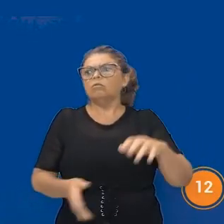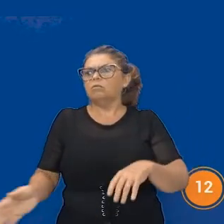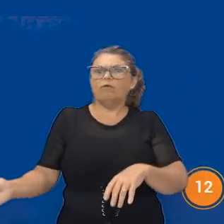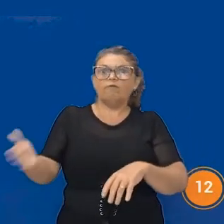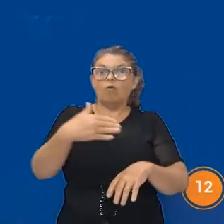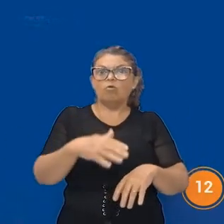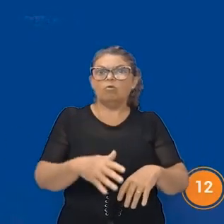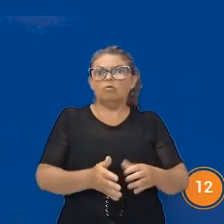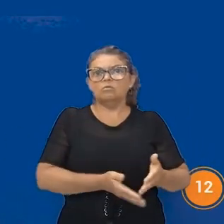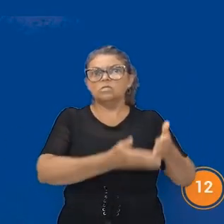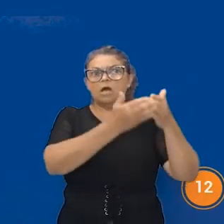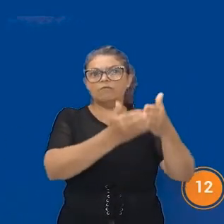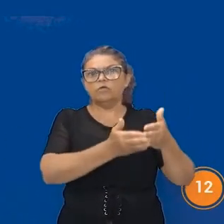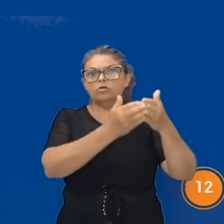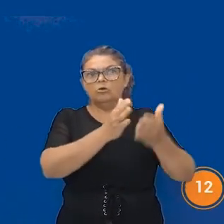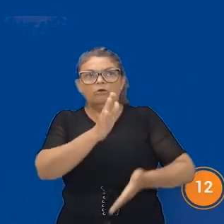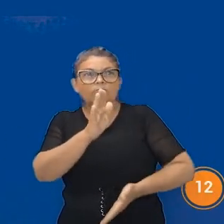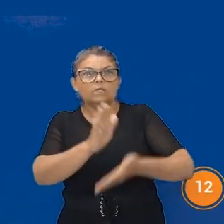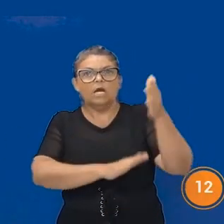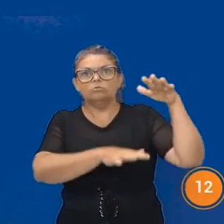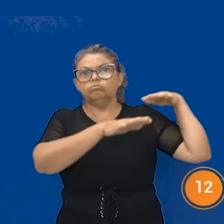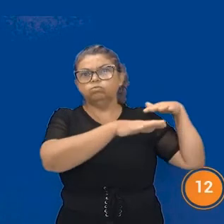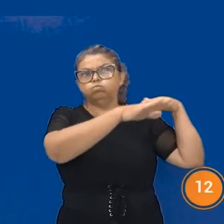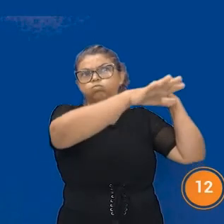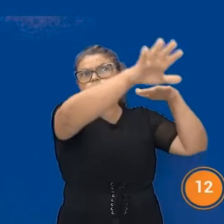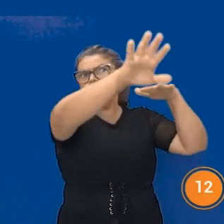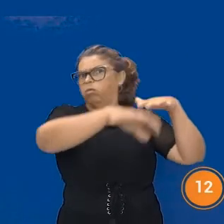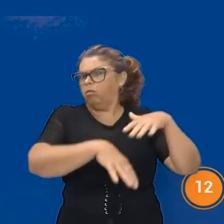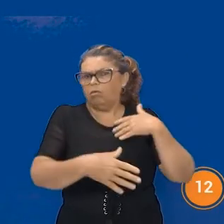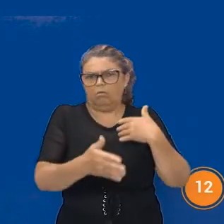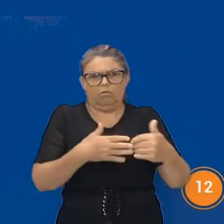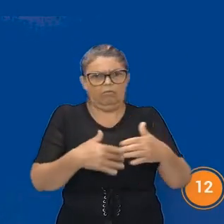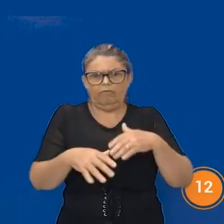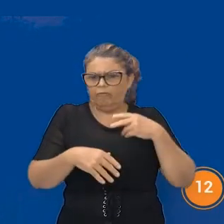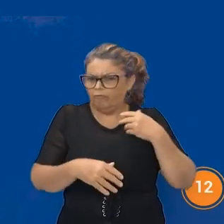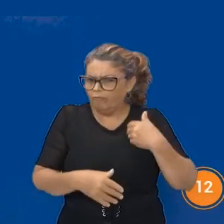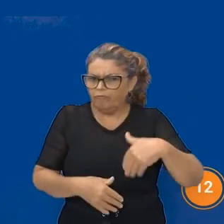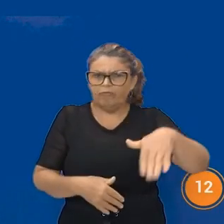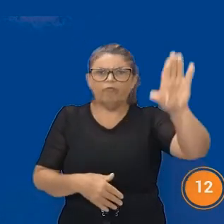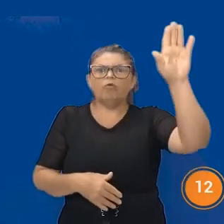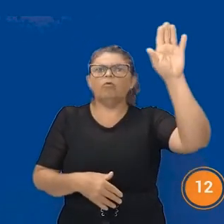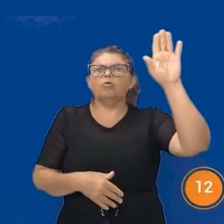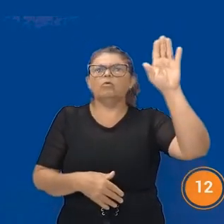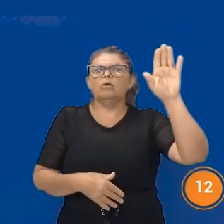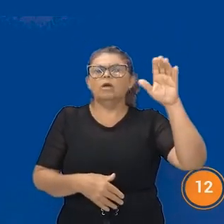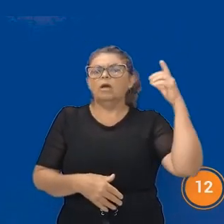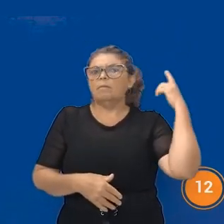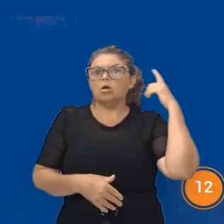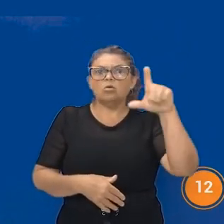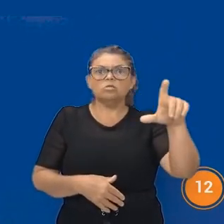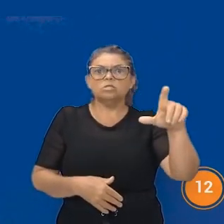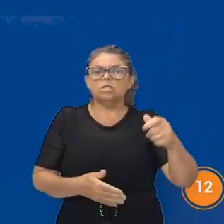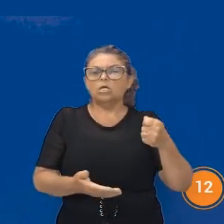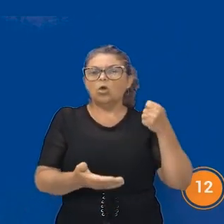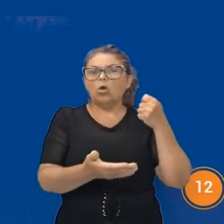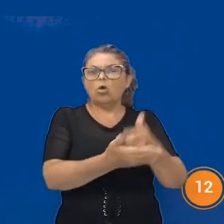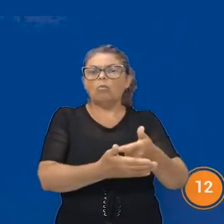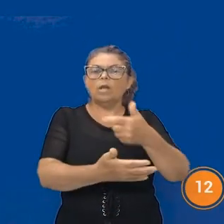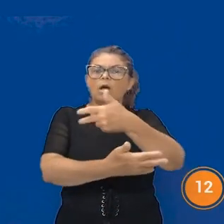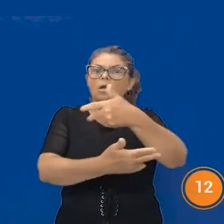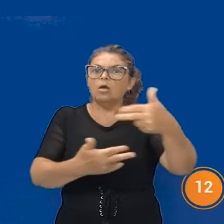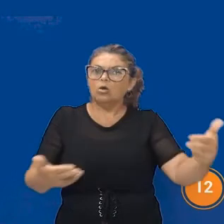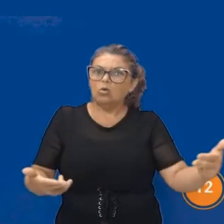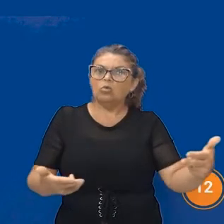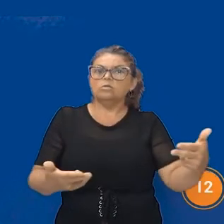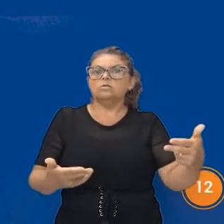navegações? O motivo principal, como eu acabei de citar, foi o desejo de conseguir as especiarias e os artigos de